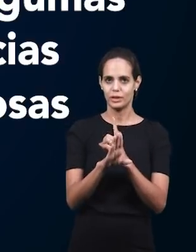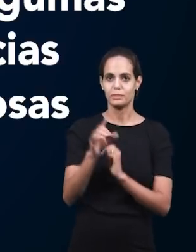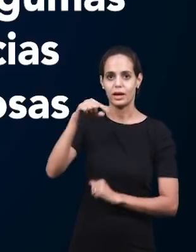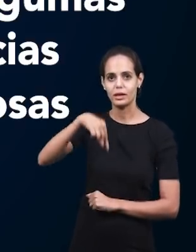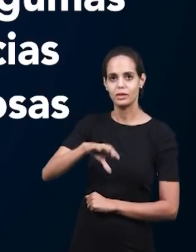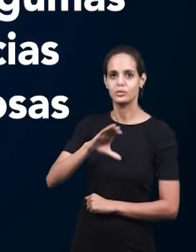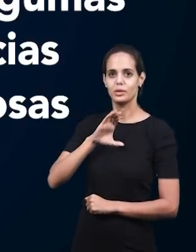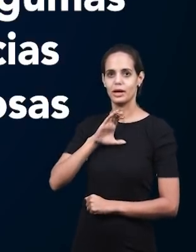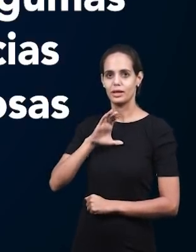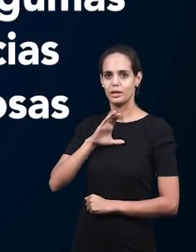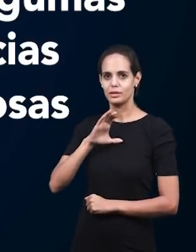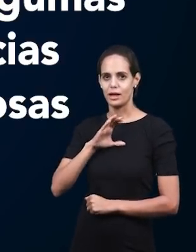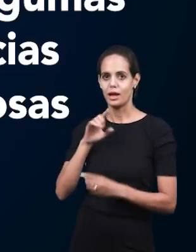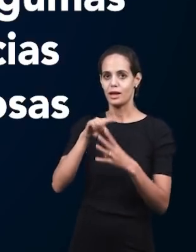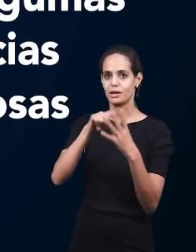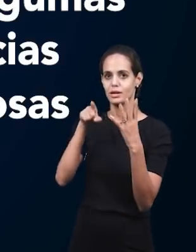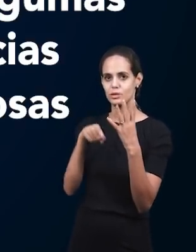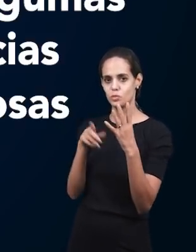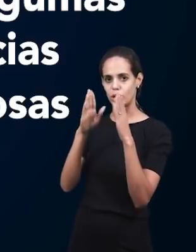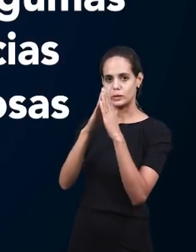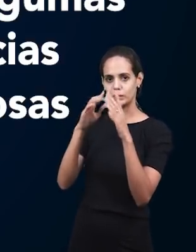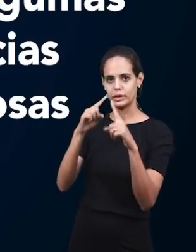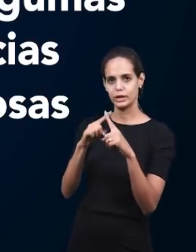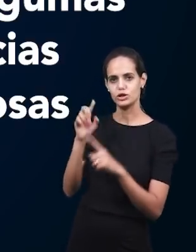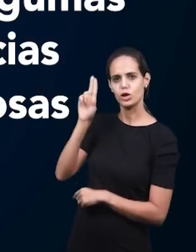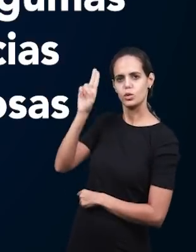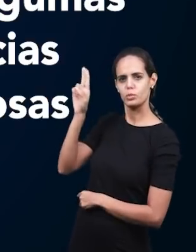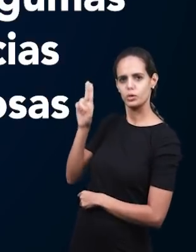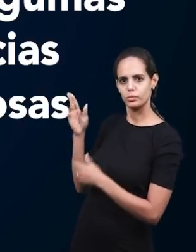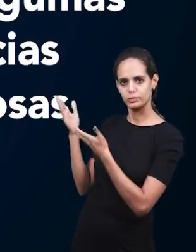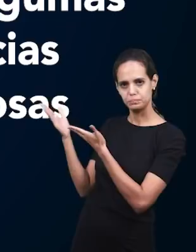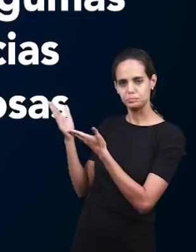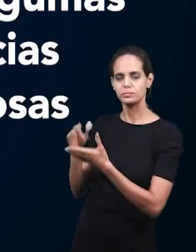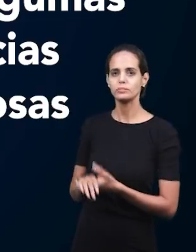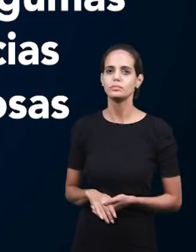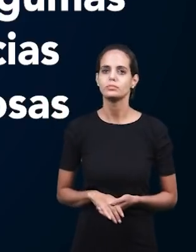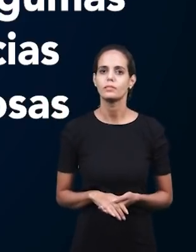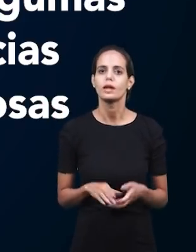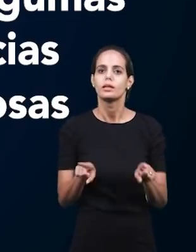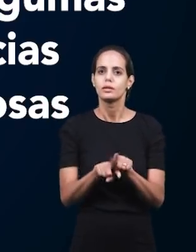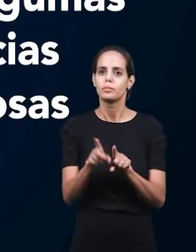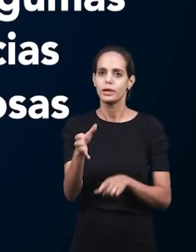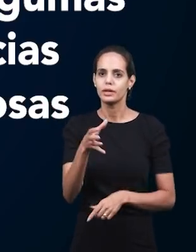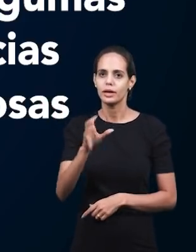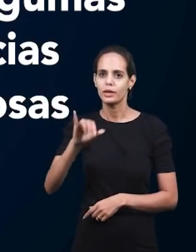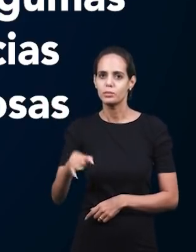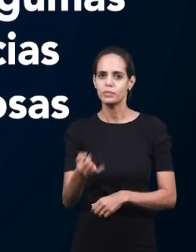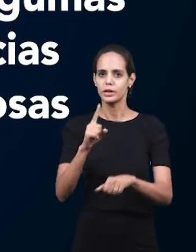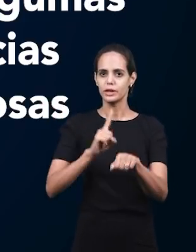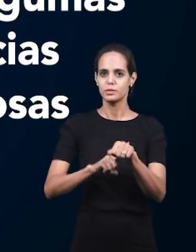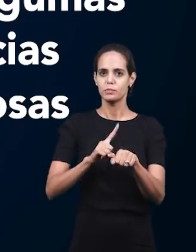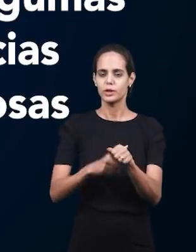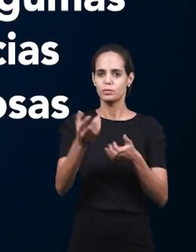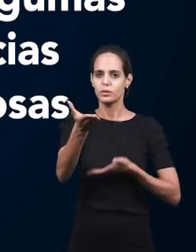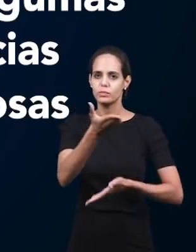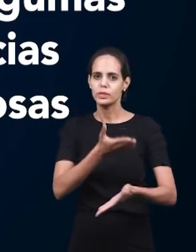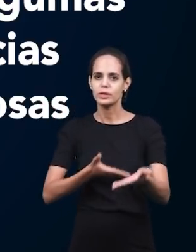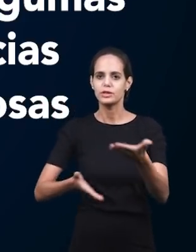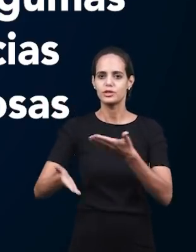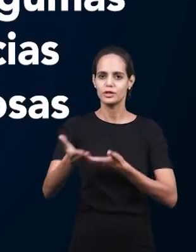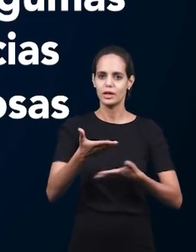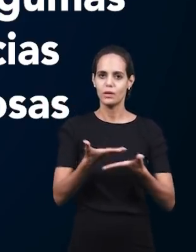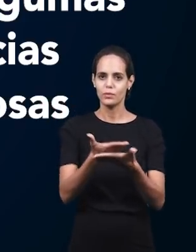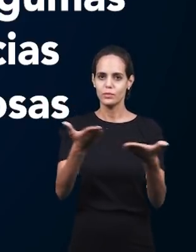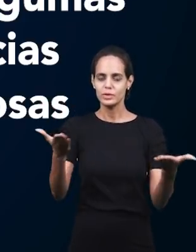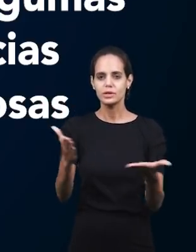Winnipeg, Ottawa, Ajax, and Toronto. We'd like to take this moment just to share with the brethren some of